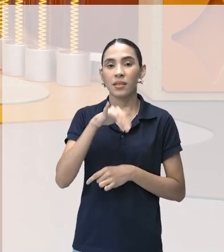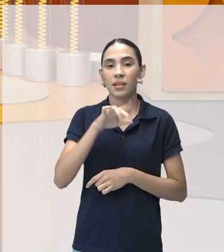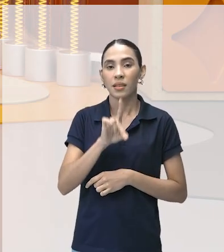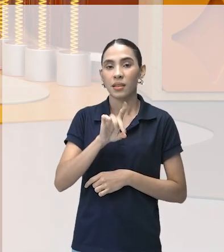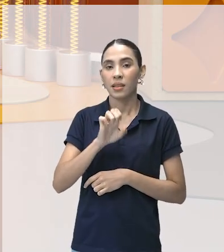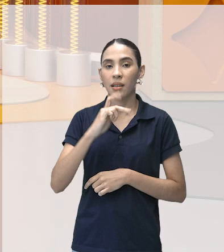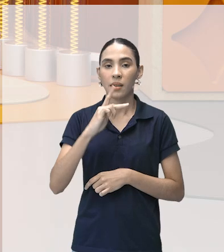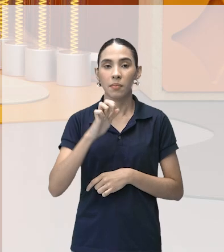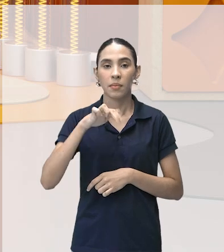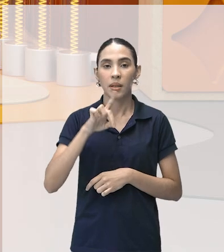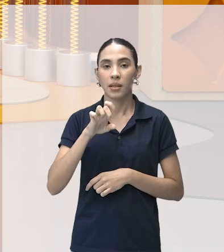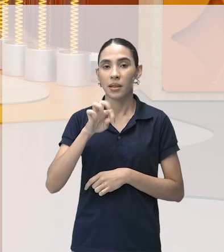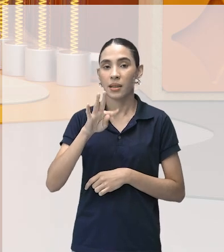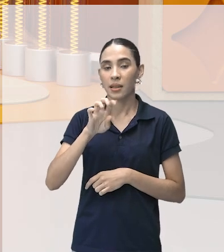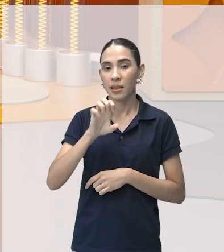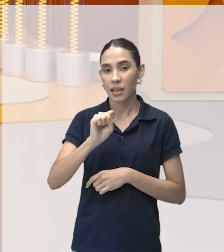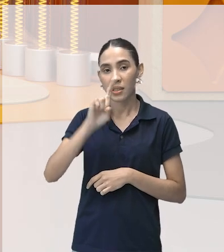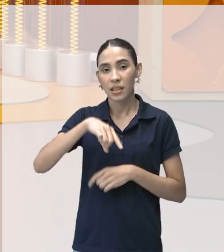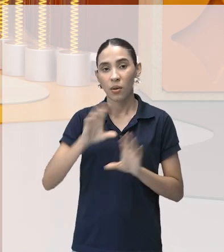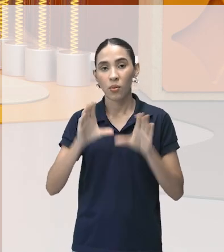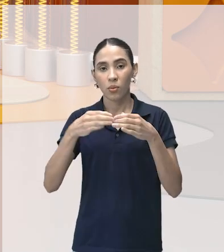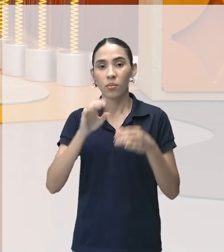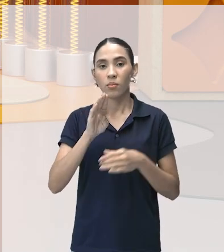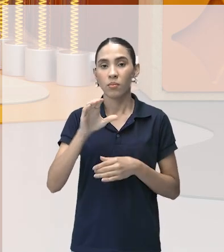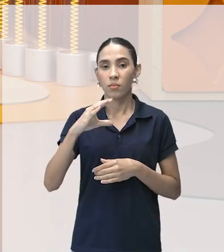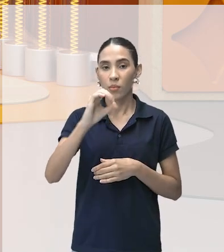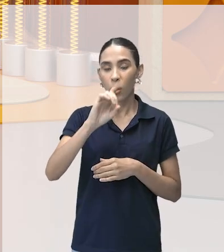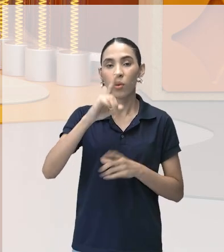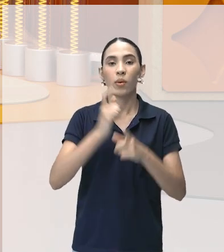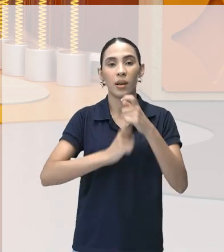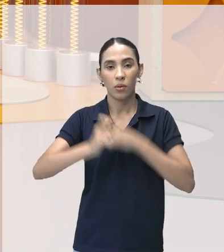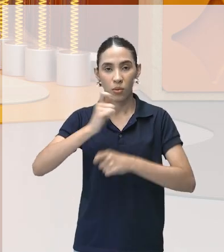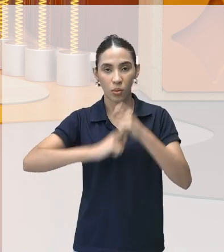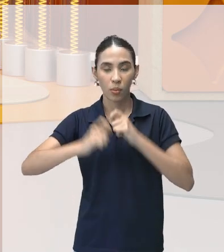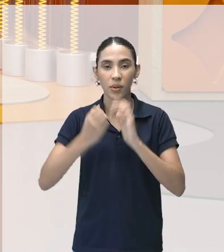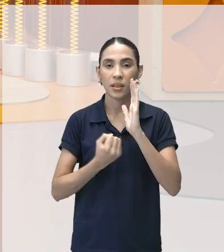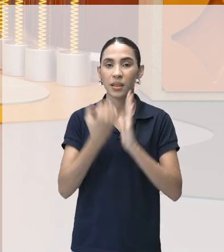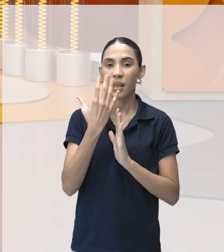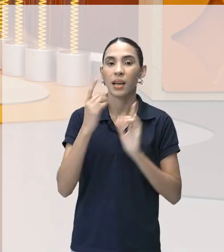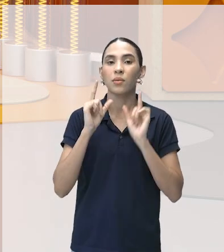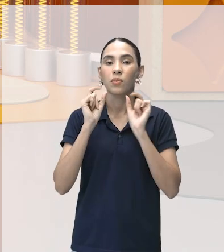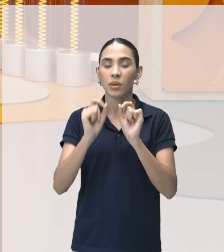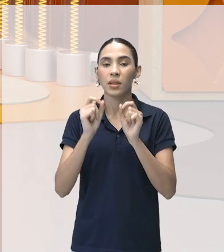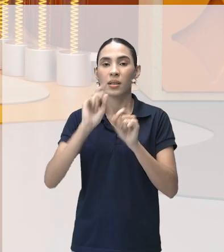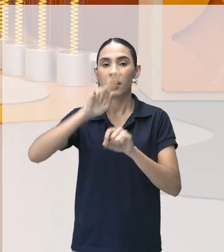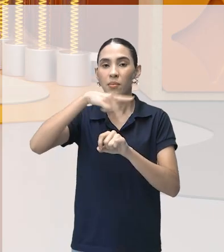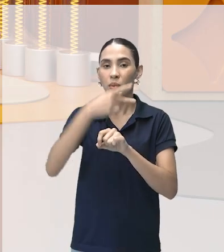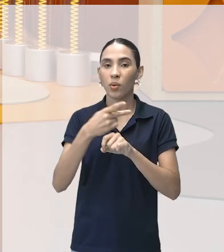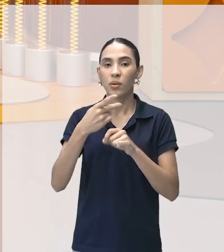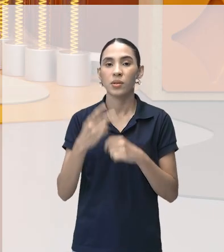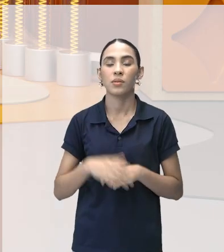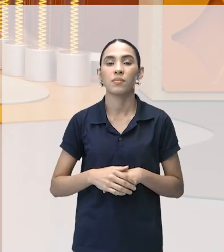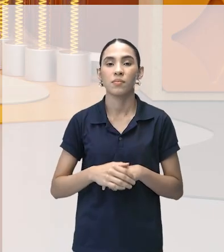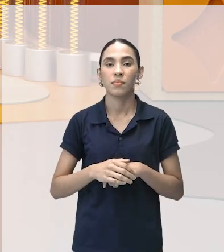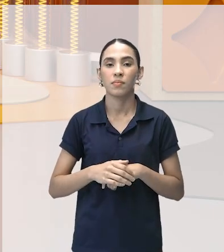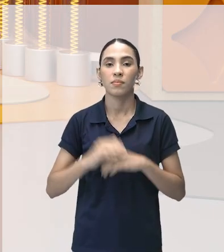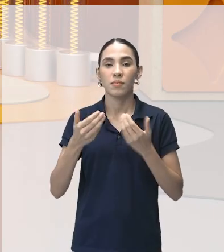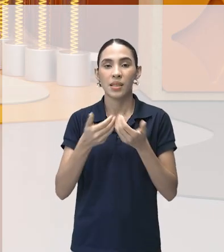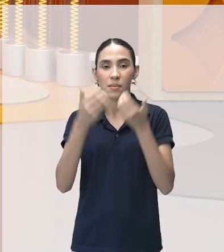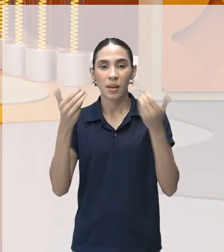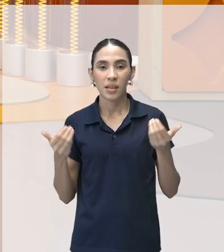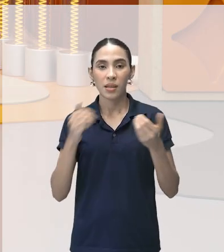Independentes, que foi um bloco econômico criado, né? É um bloco econômico que foi criado ali após a dissolução da